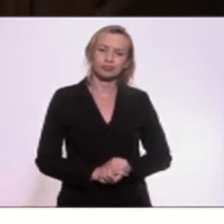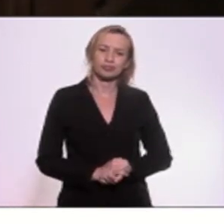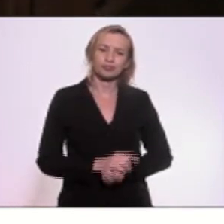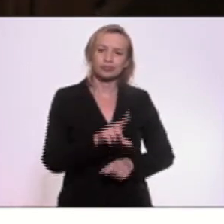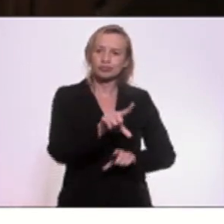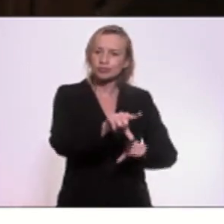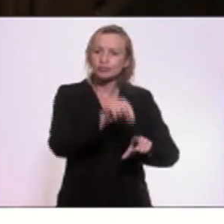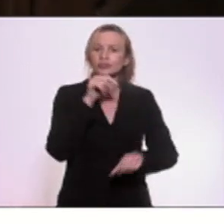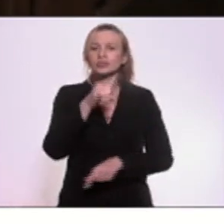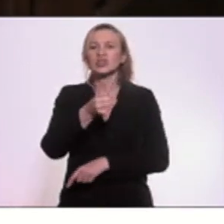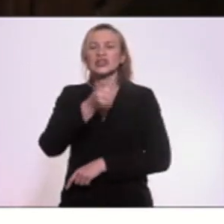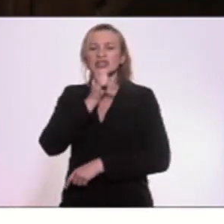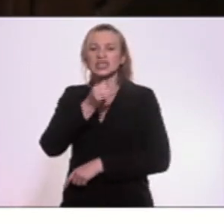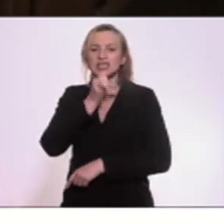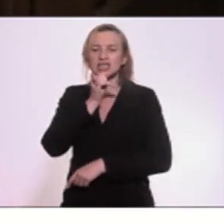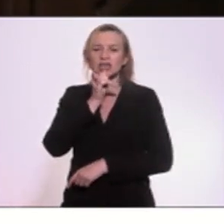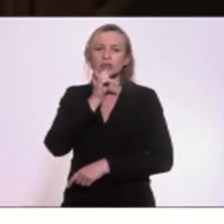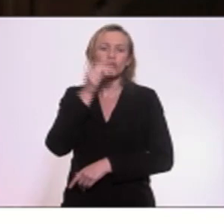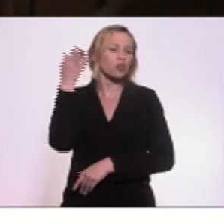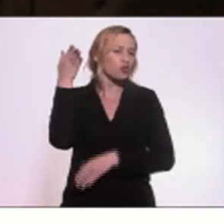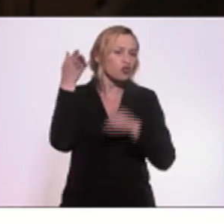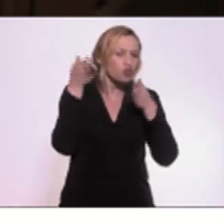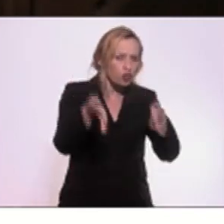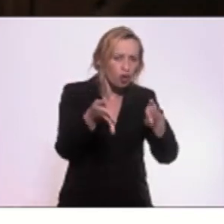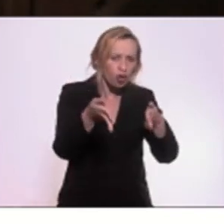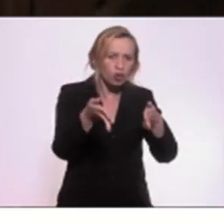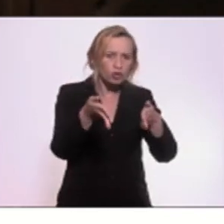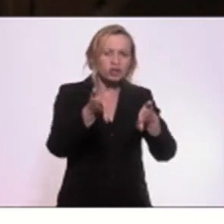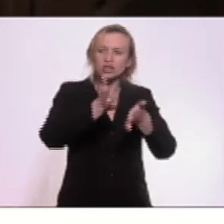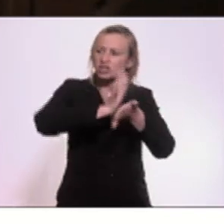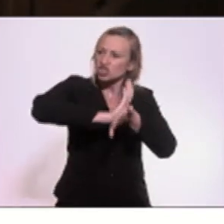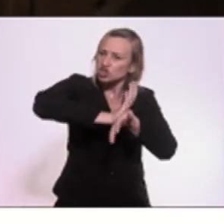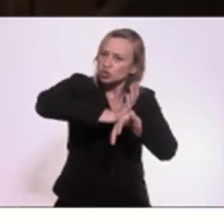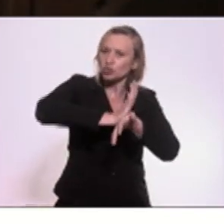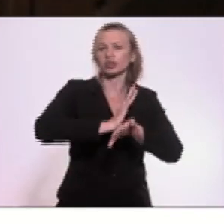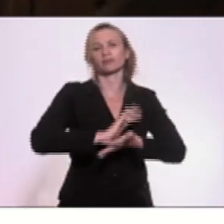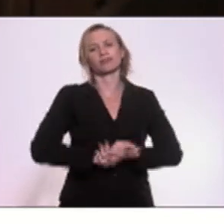Escolheram, por exemplo, como foco para destruir